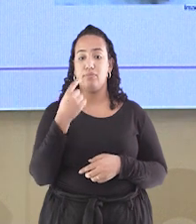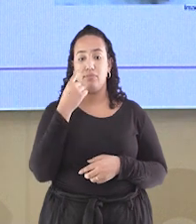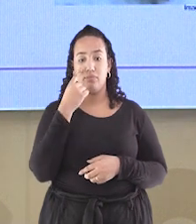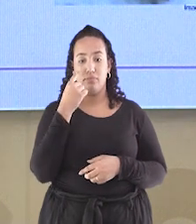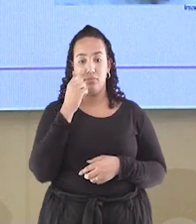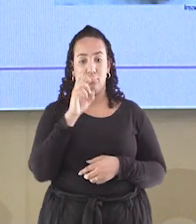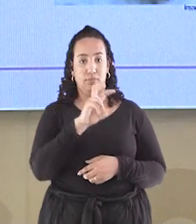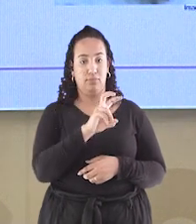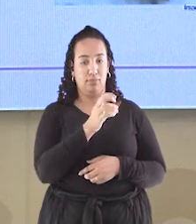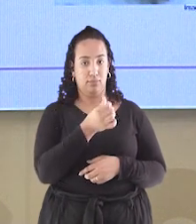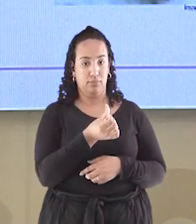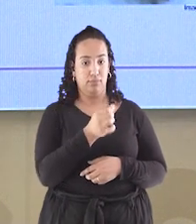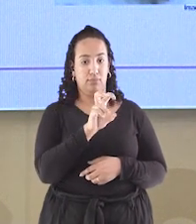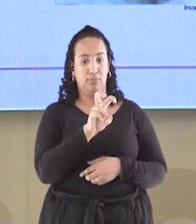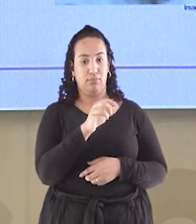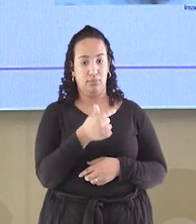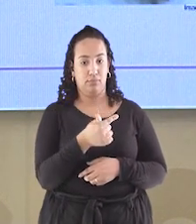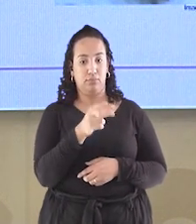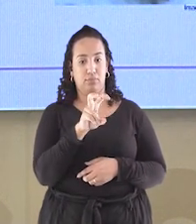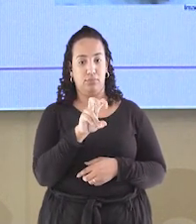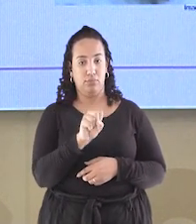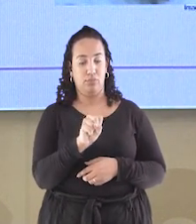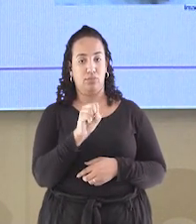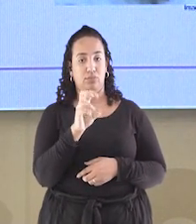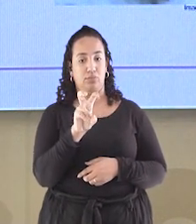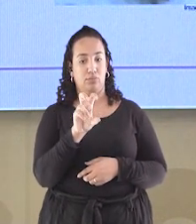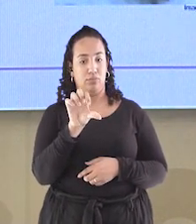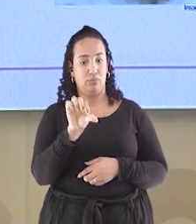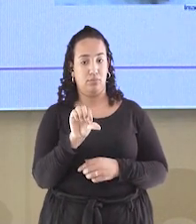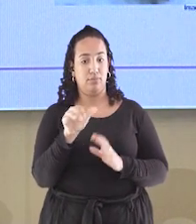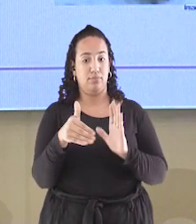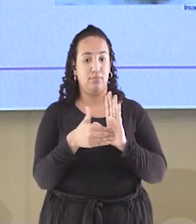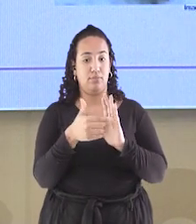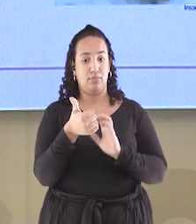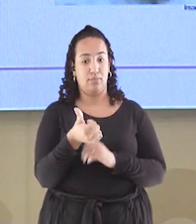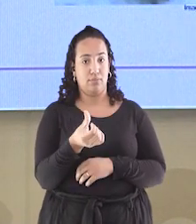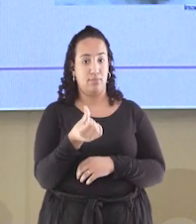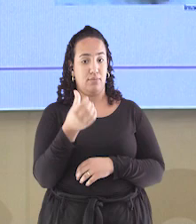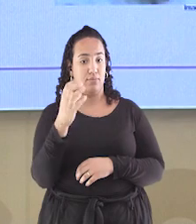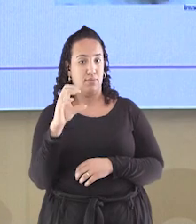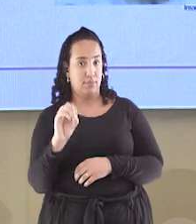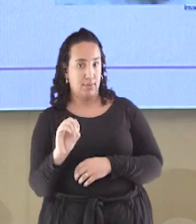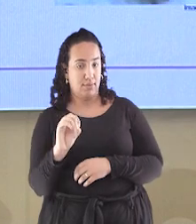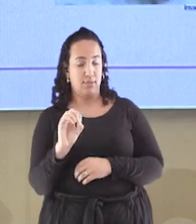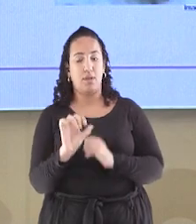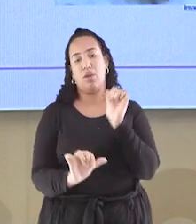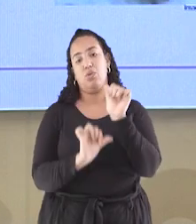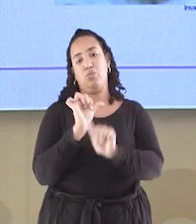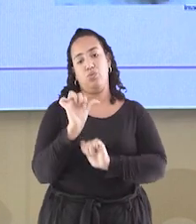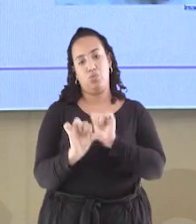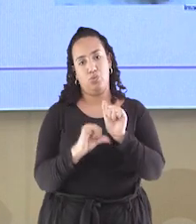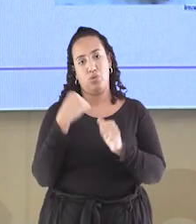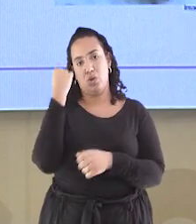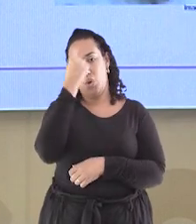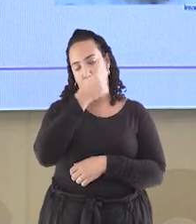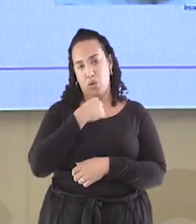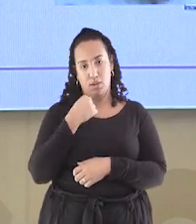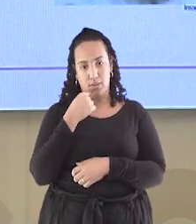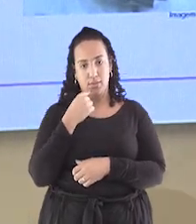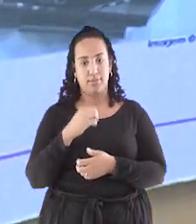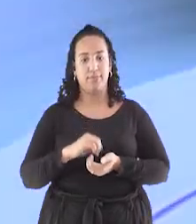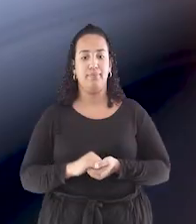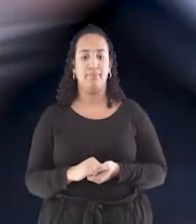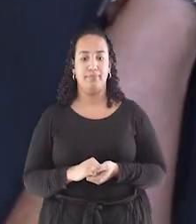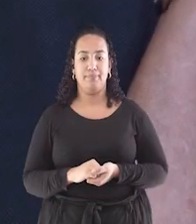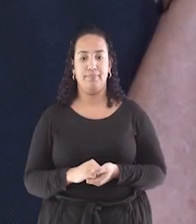56, 57, 58, 59, até chegar aos 60, aí já muda para outra hora.